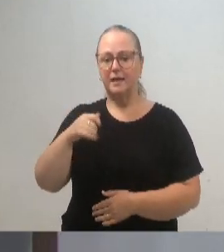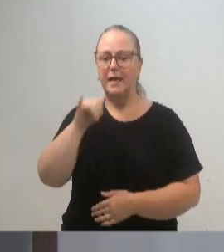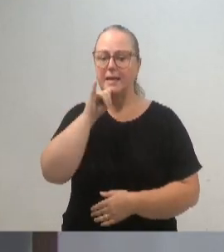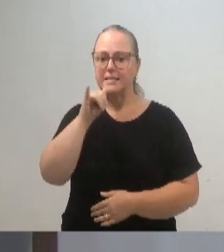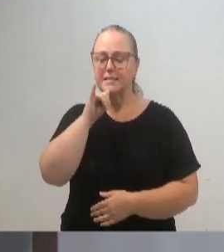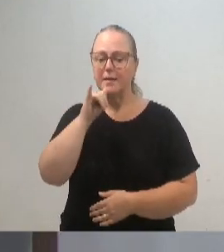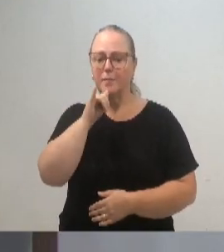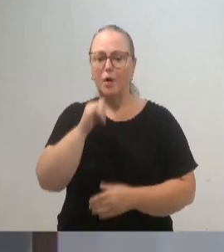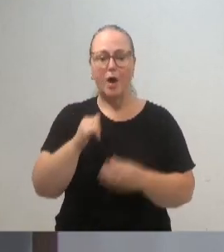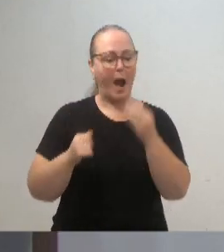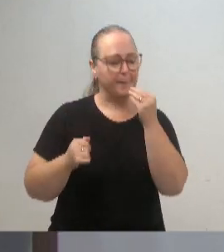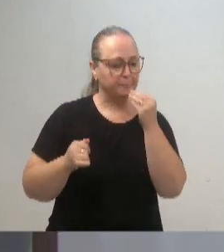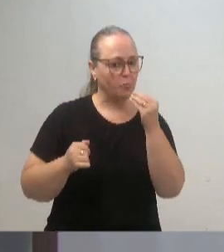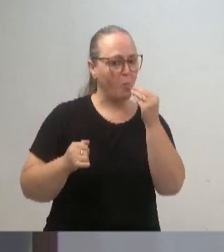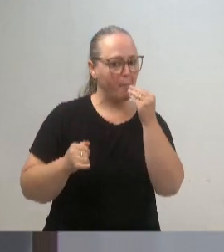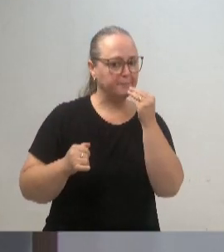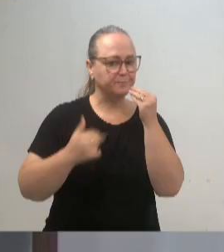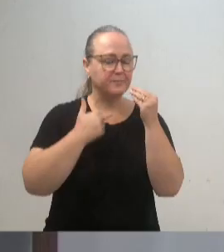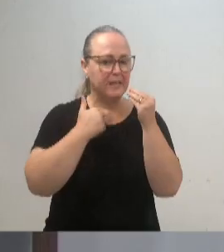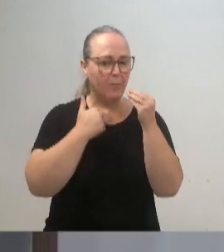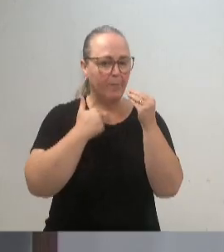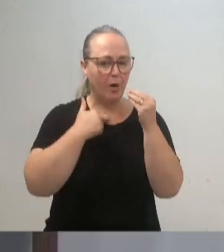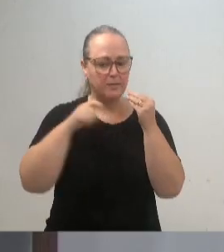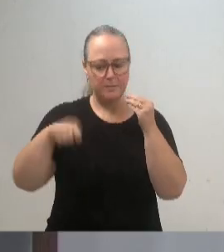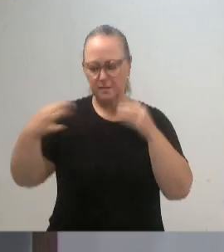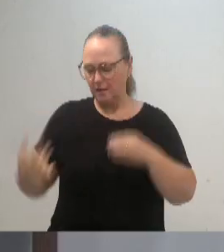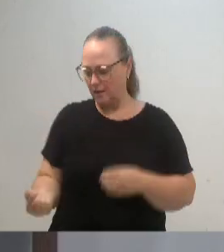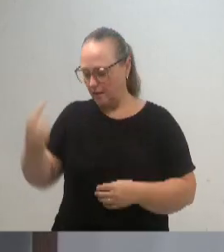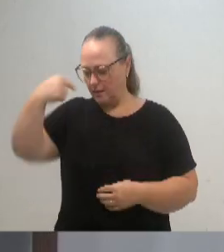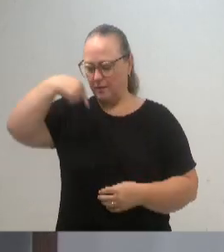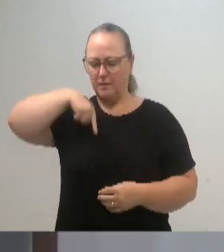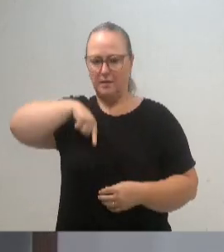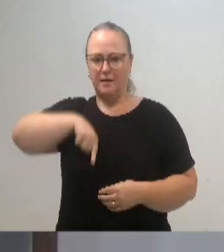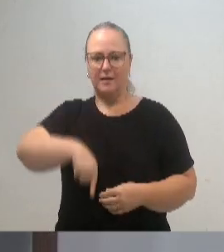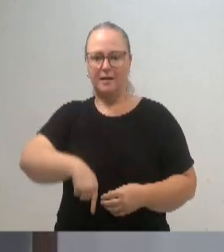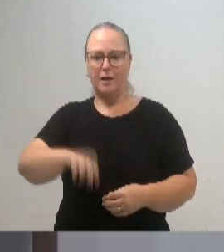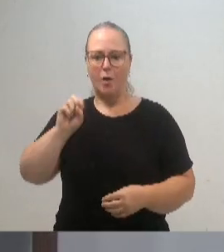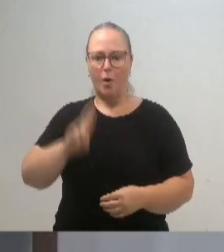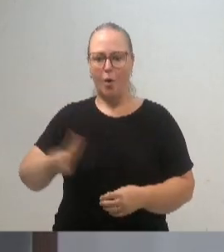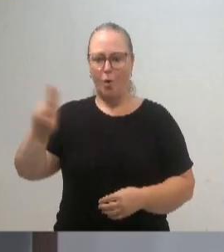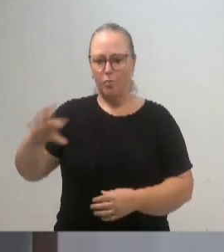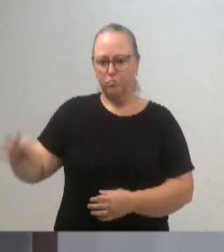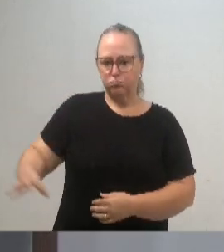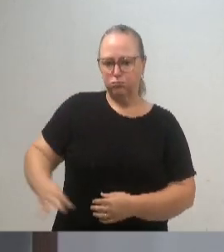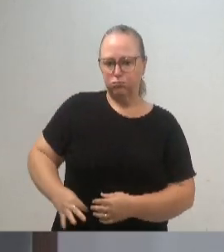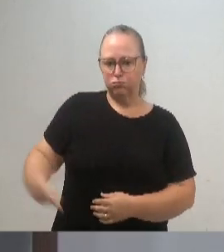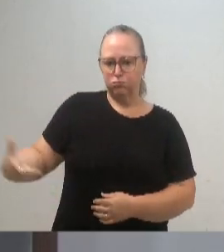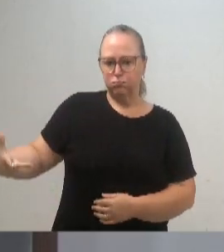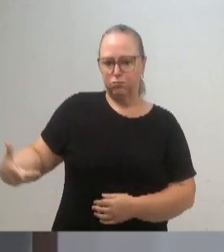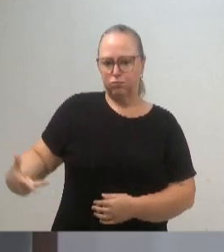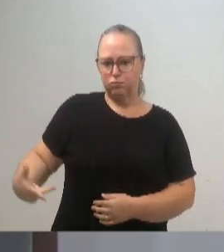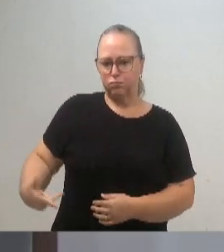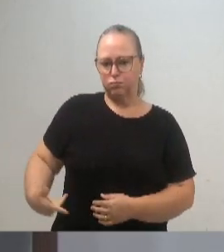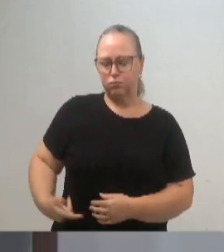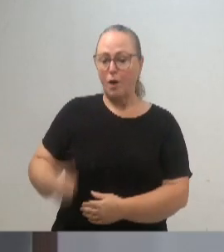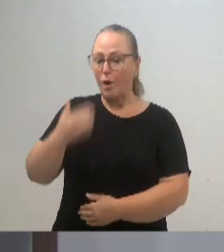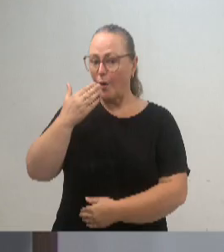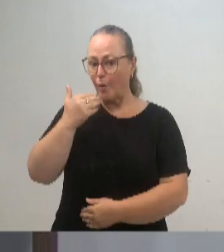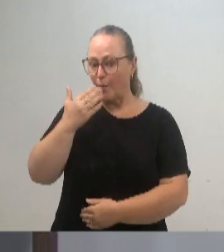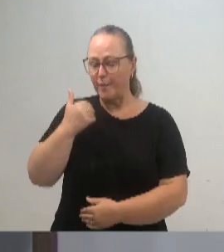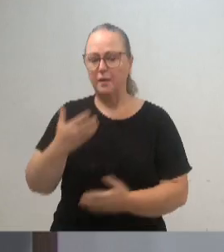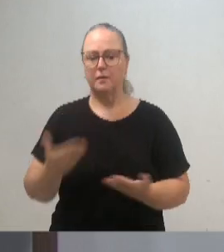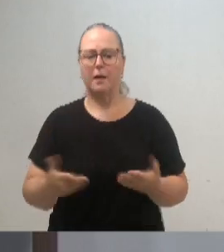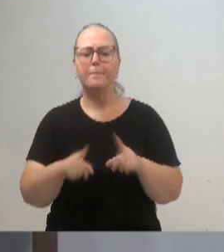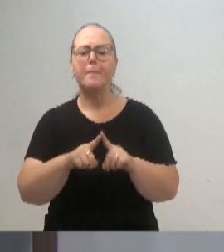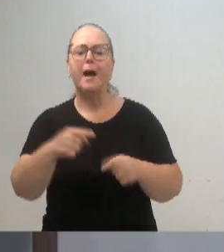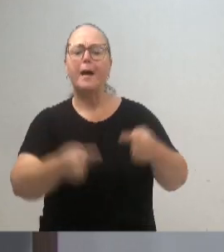higiene via sonda, eles ficam no meio de uma discussão política, se essa despesa é da Secretaria da Educação ou se é da